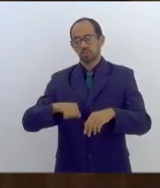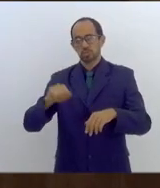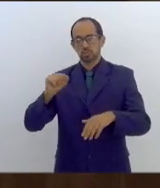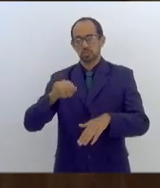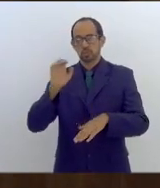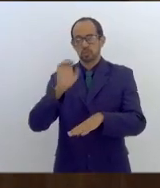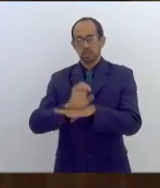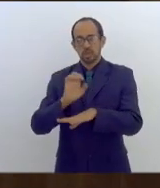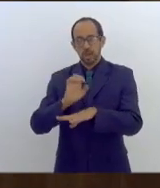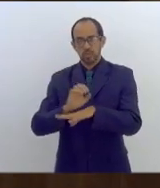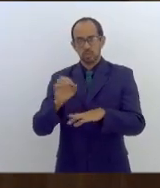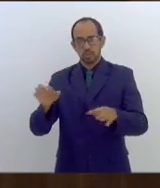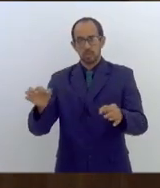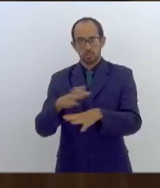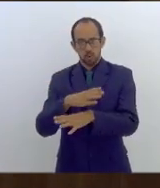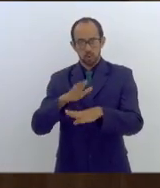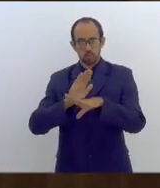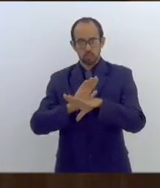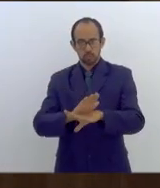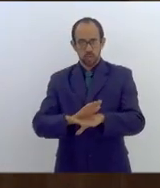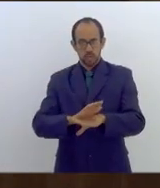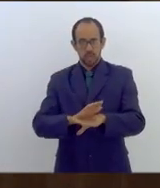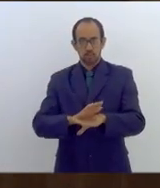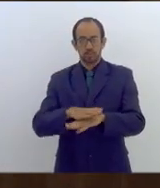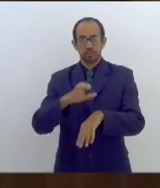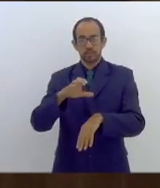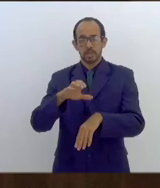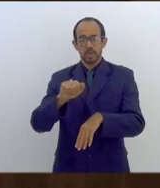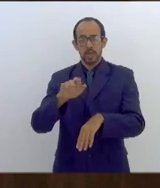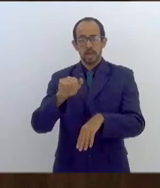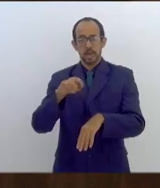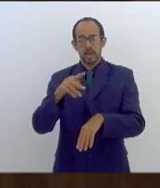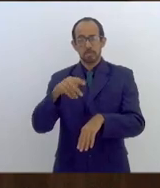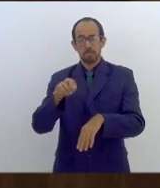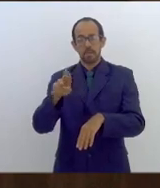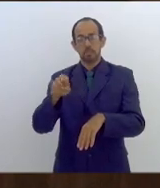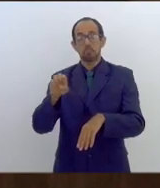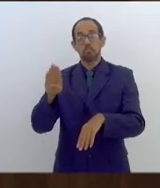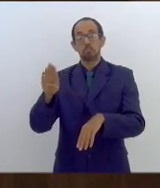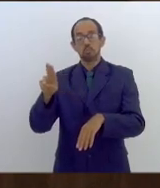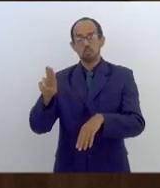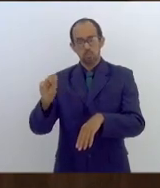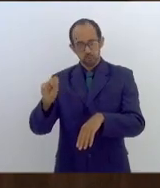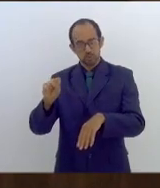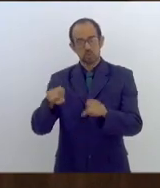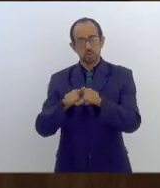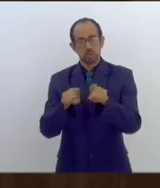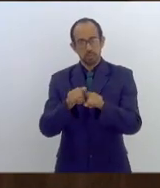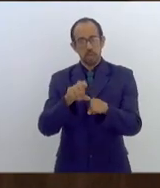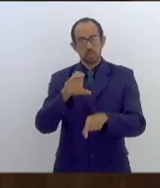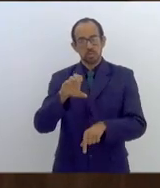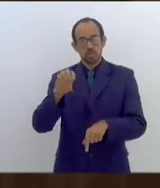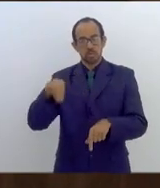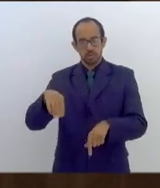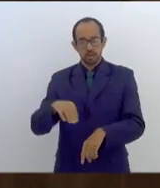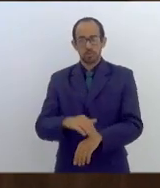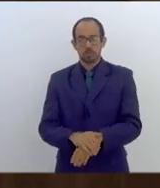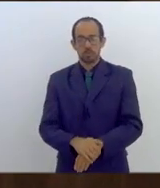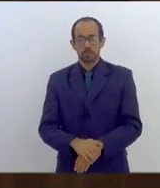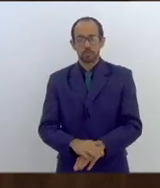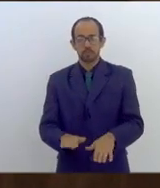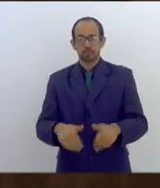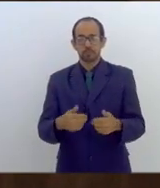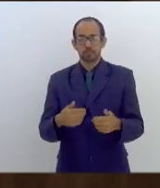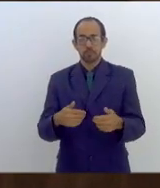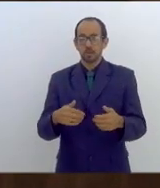esteja pronto a agir, portanto, tanto em Carapebus quanto em Conceição de Macabu. Agora, deputada Marta Rocha, se você me permitir, eu queria aí sim fazer menção a uma